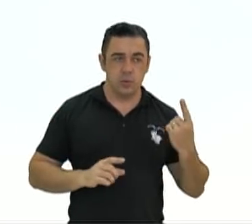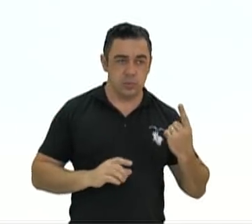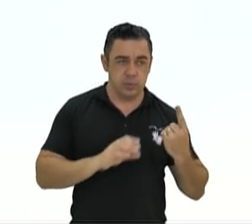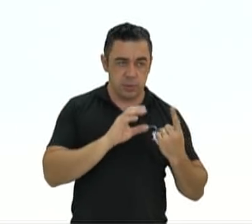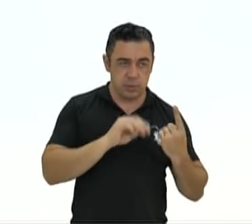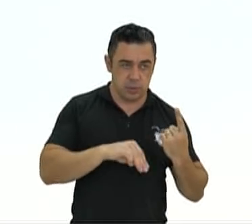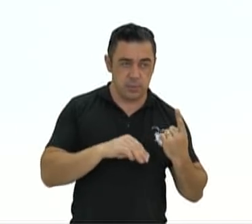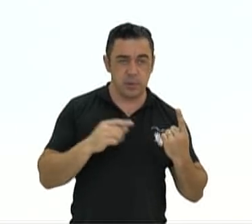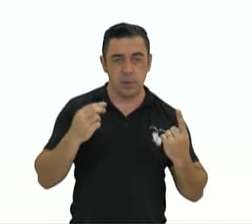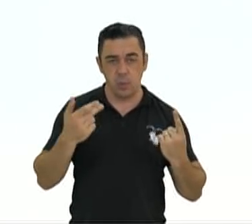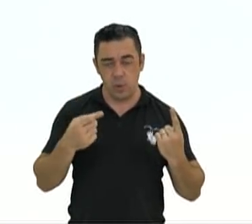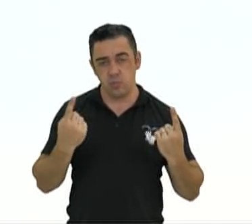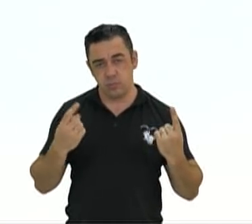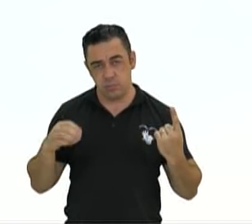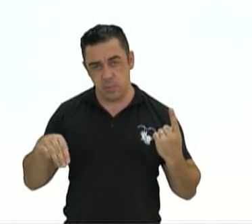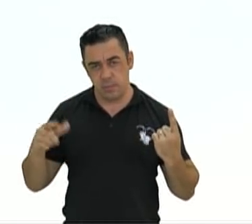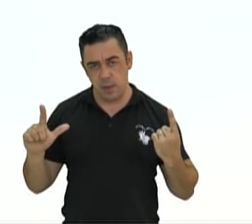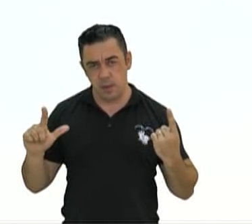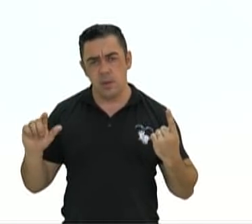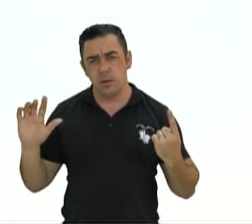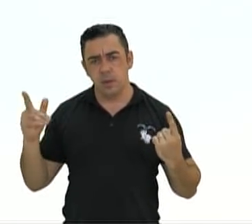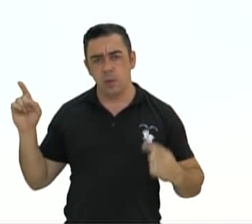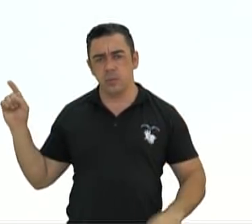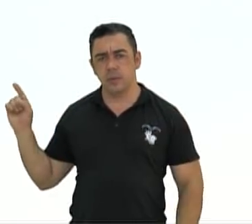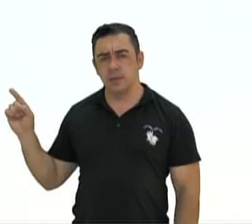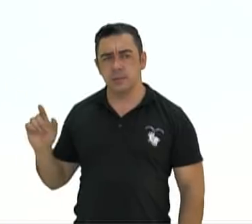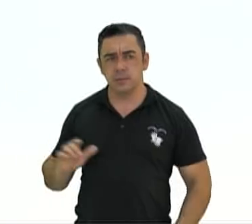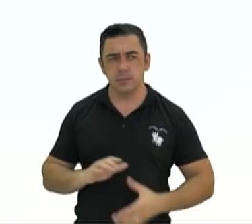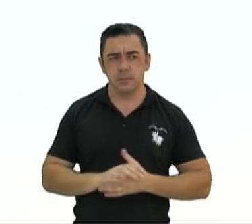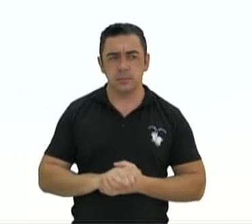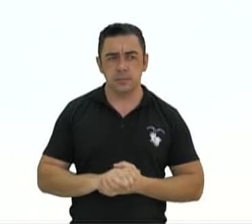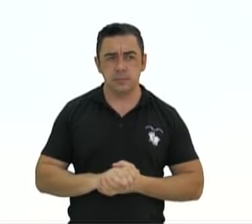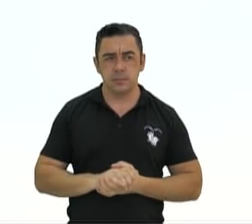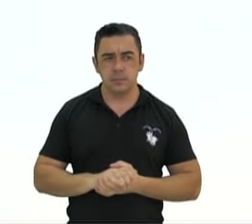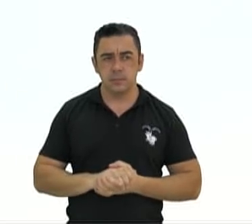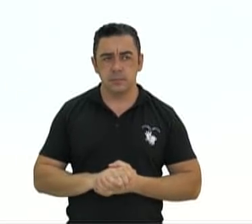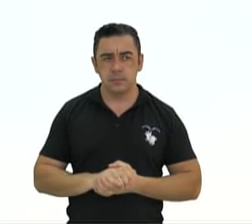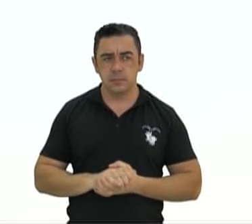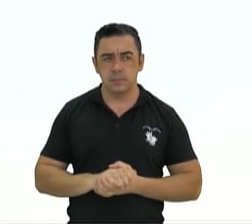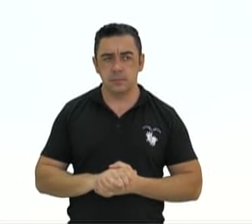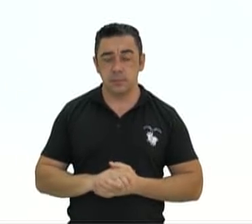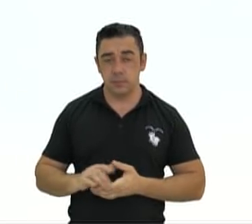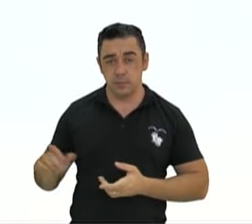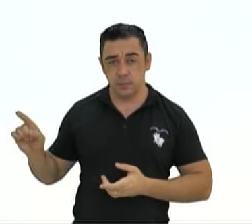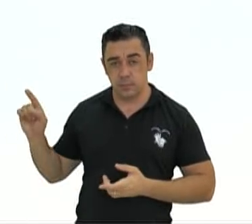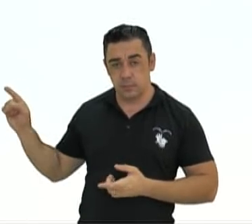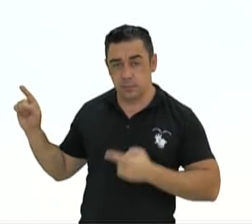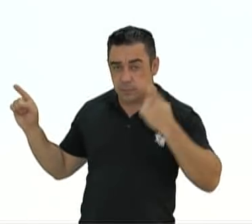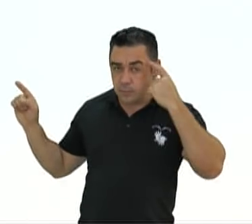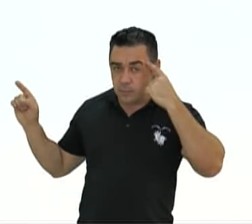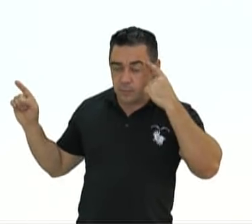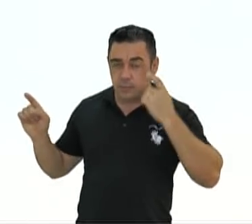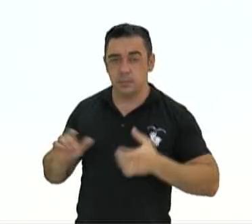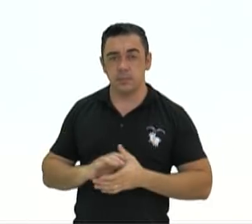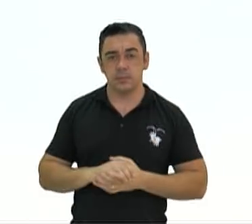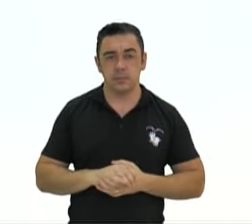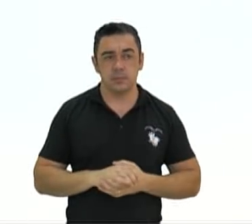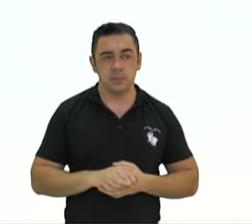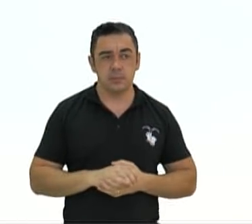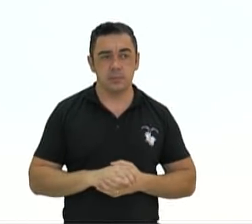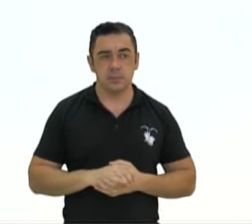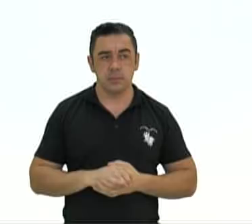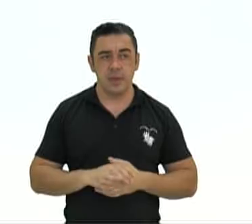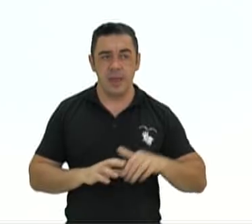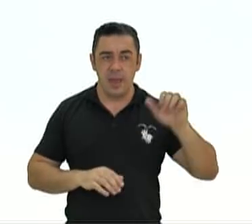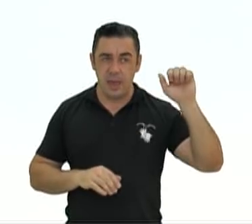cúbico igual a 1 ml, o que acontecerá? Olha lá, aqui nós temos que pensar. Letra A.